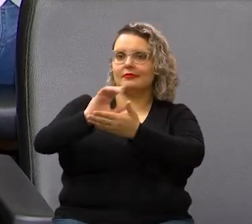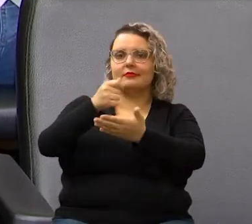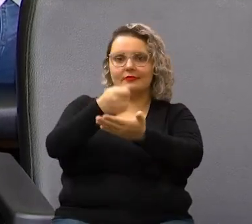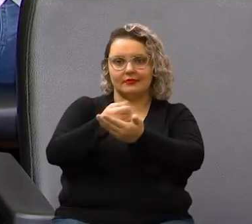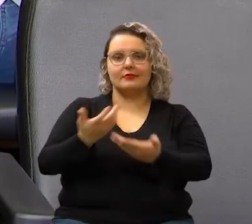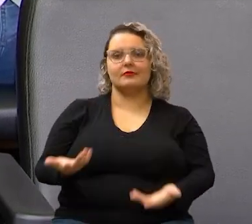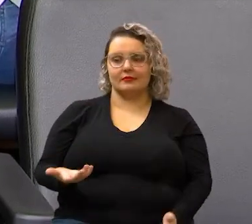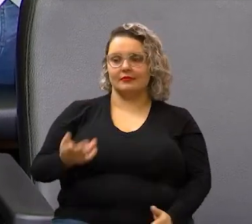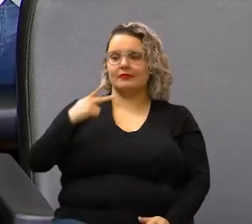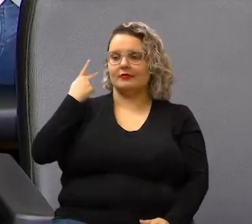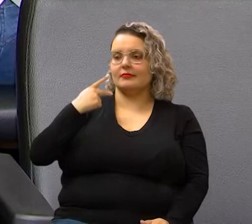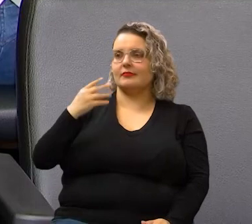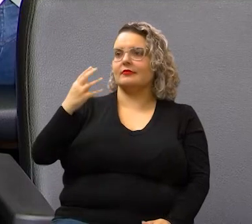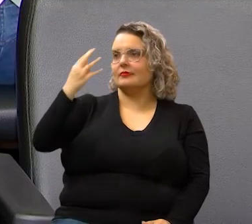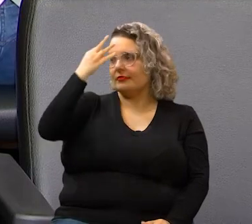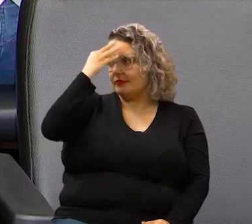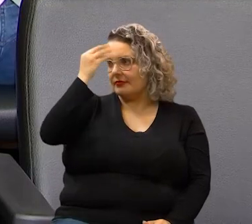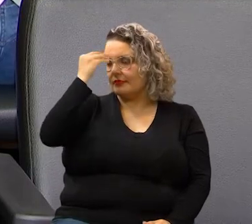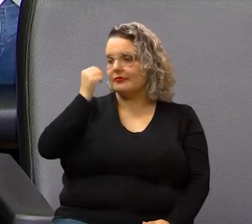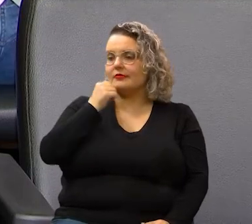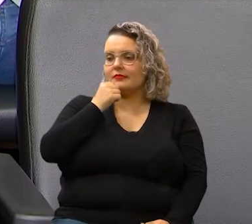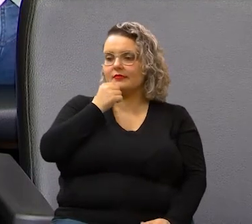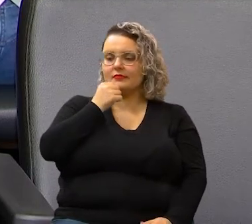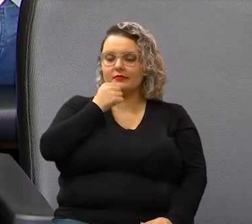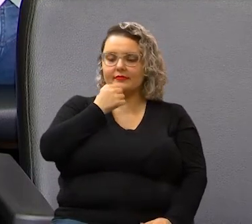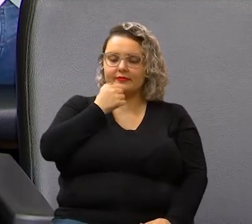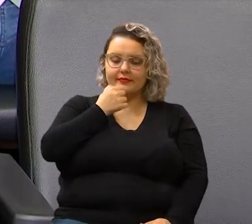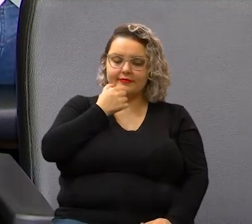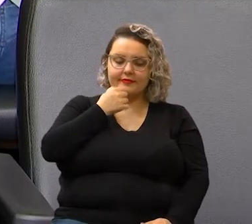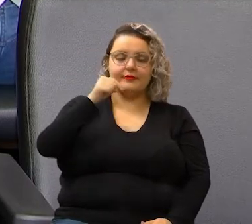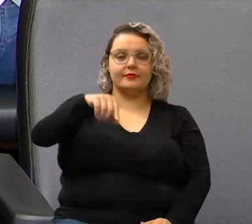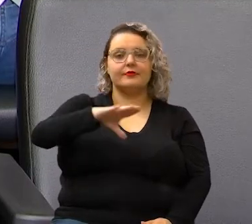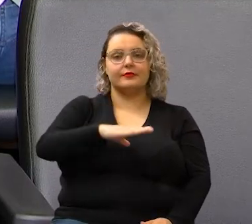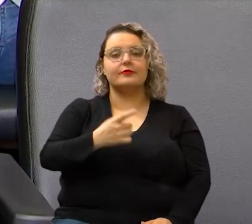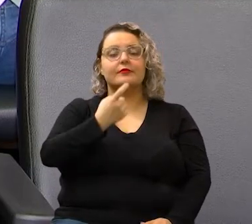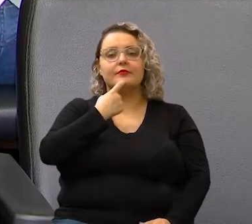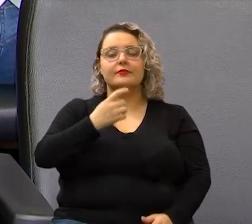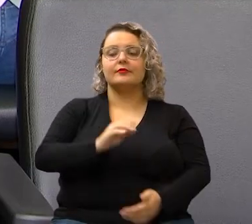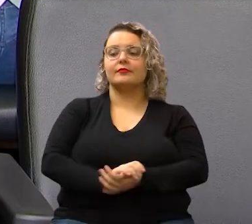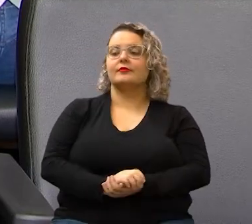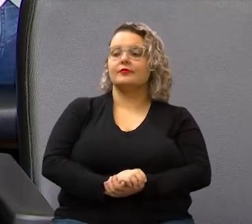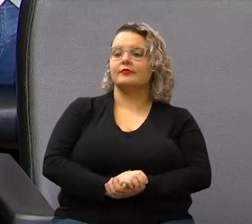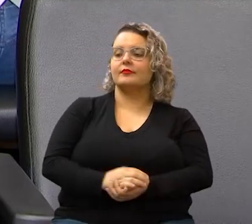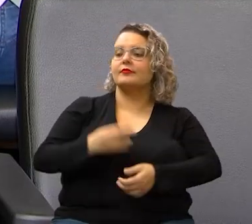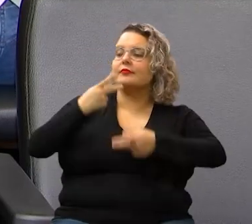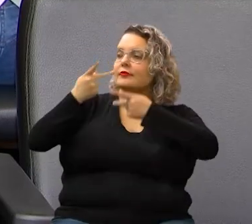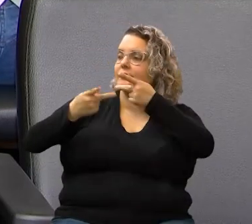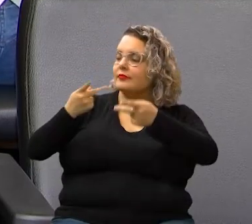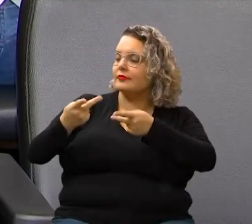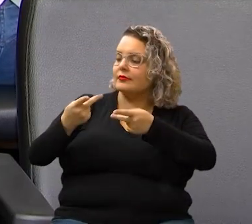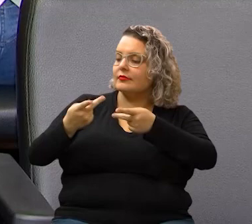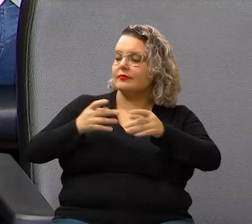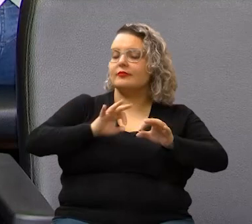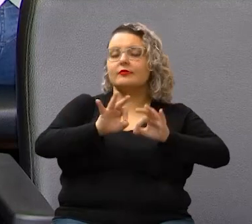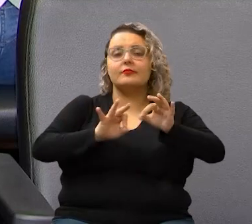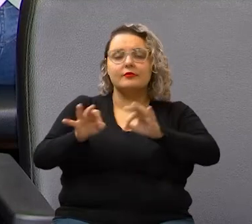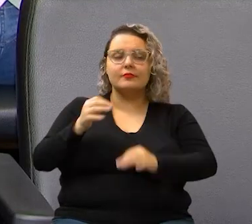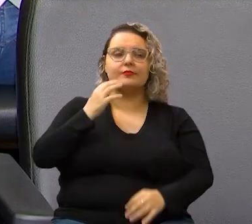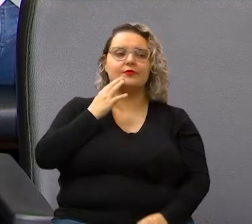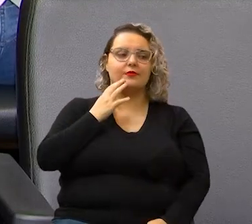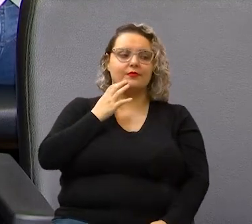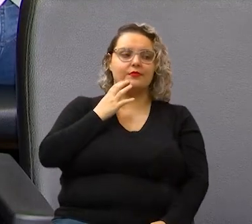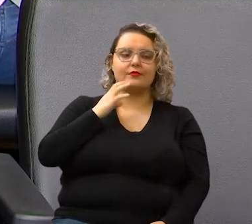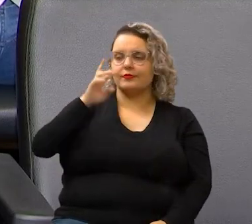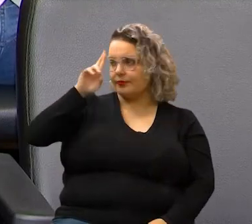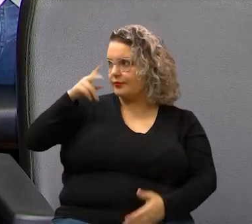emendas impositivas destinadas pelo vereador Jair da Farmácia aqui para o município de Campinas. Falando agora sobre os